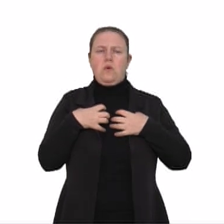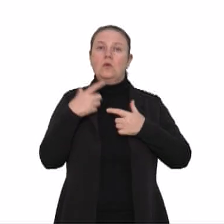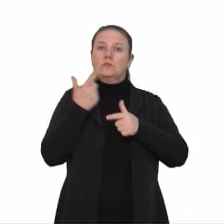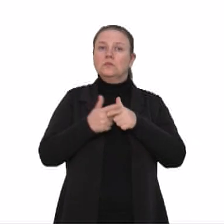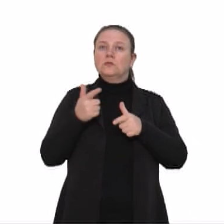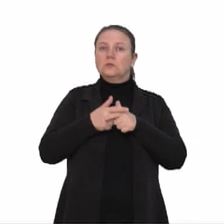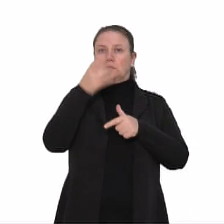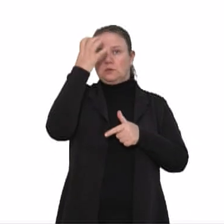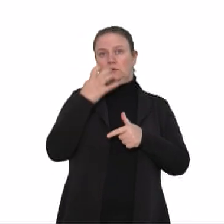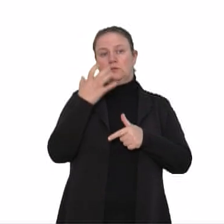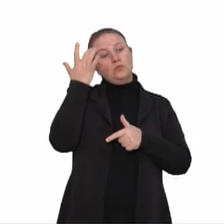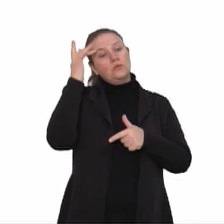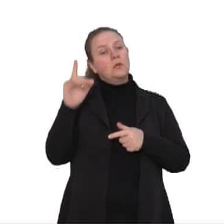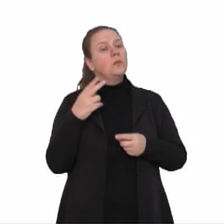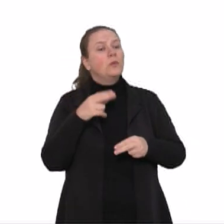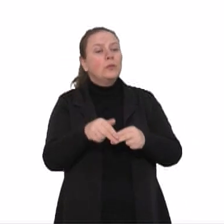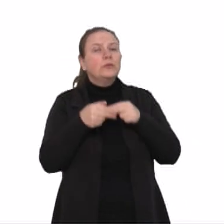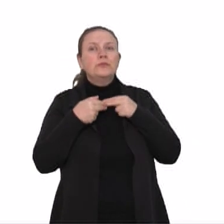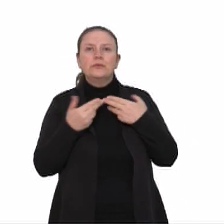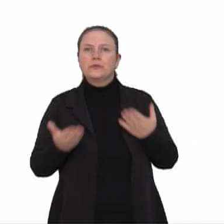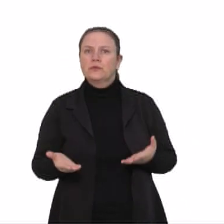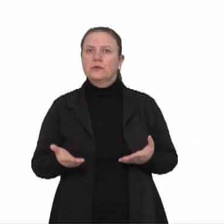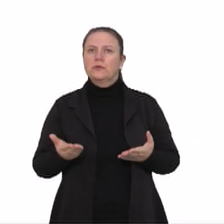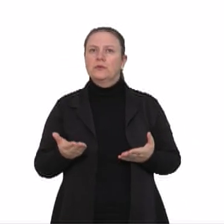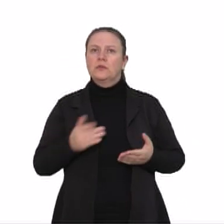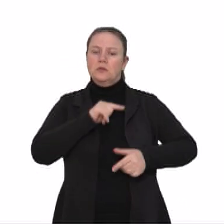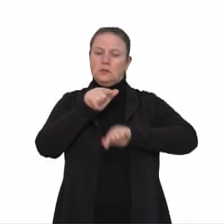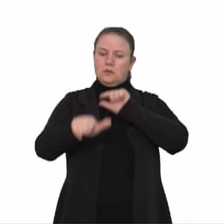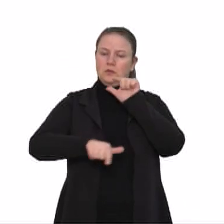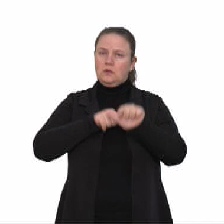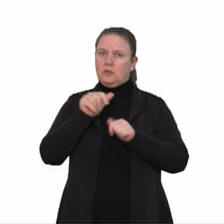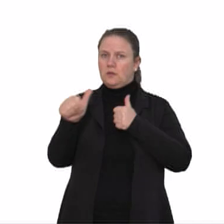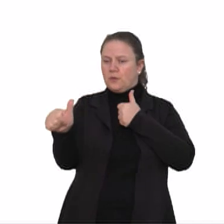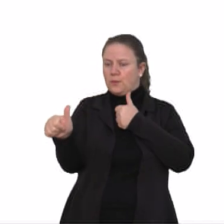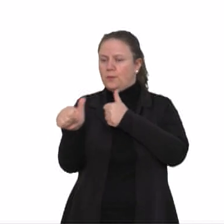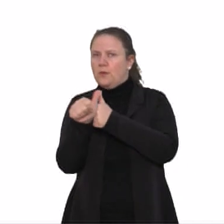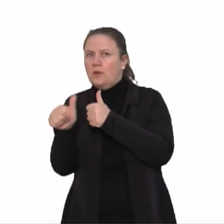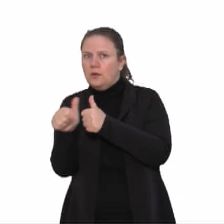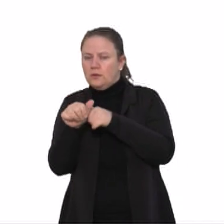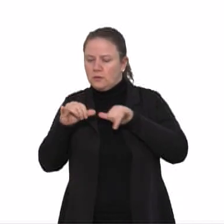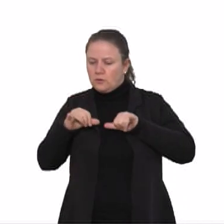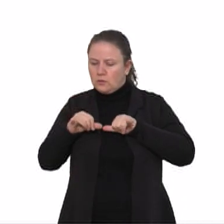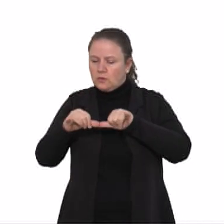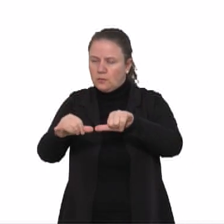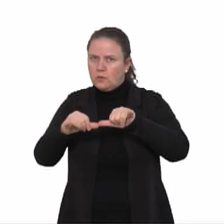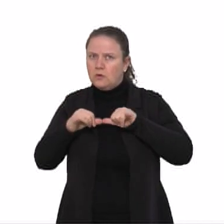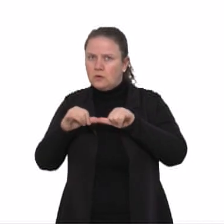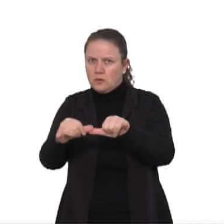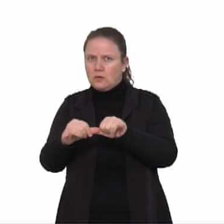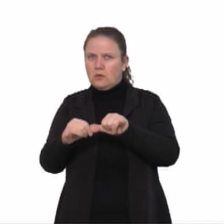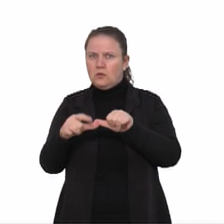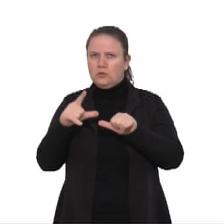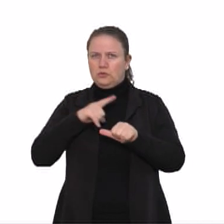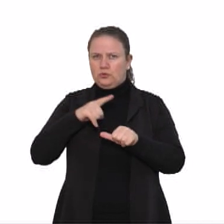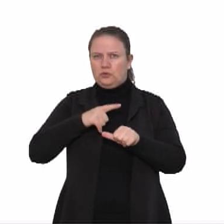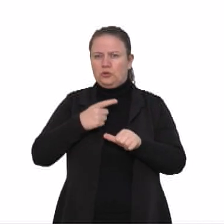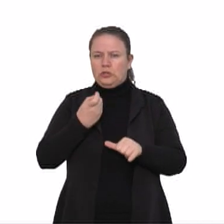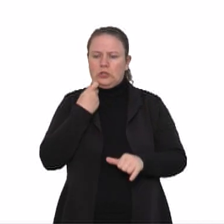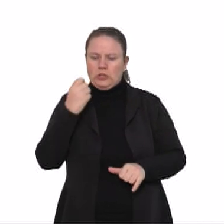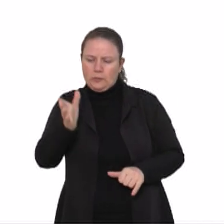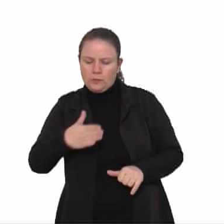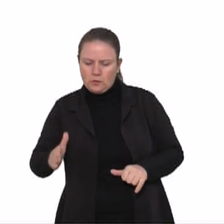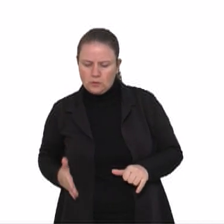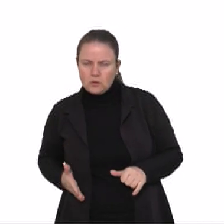Em comum, tinham o fato de terem trabalhado nas proximidades de um mercado que comercializava pescados, frutos do mar